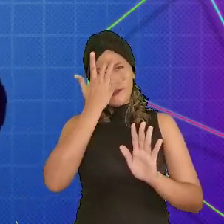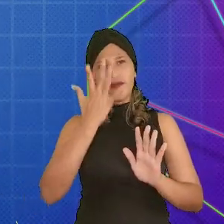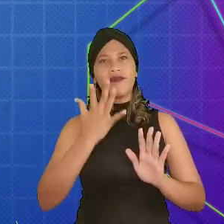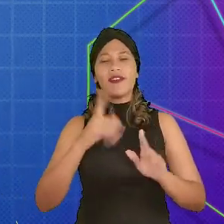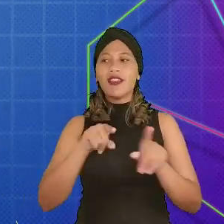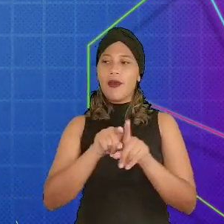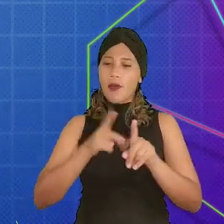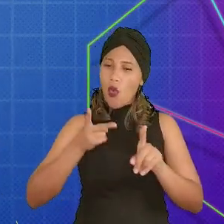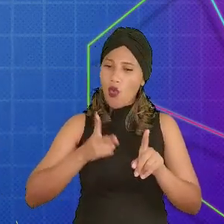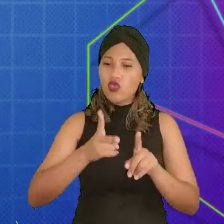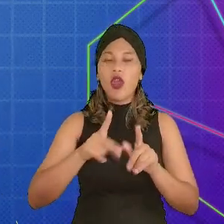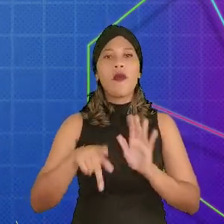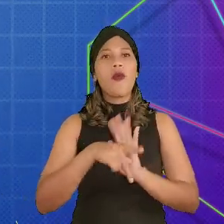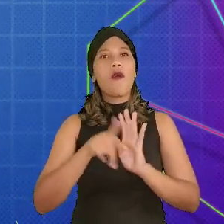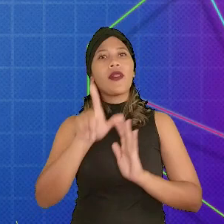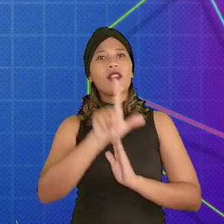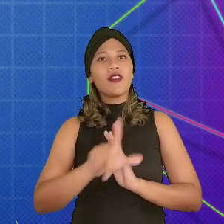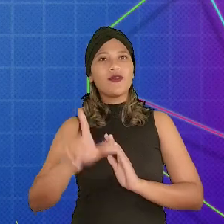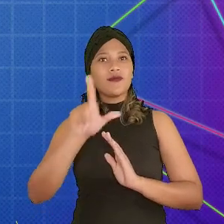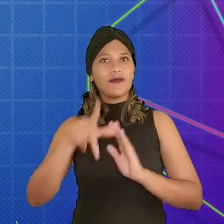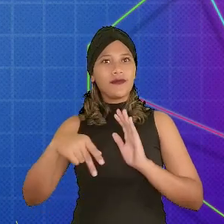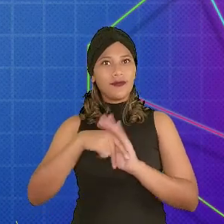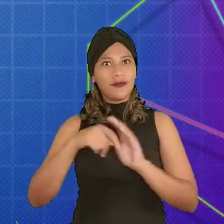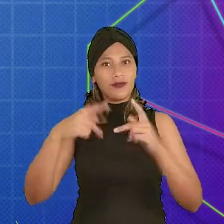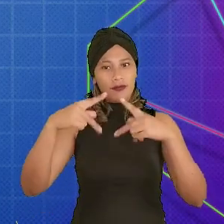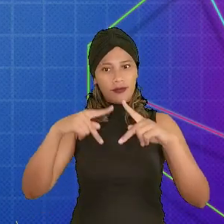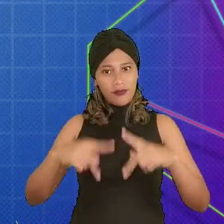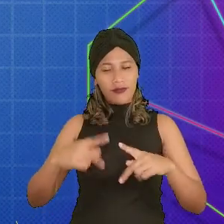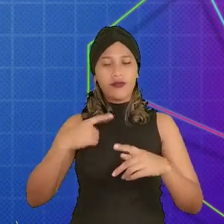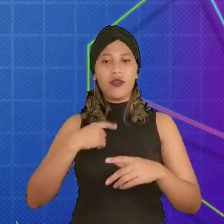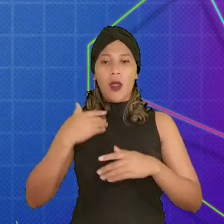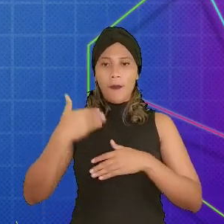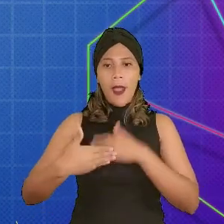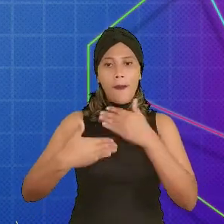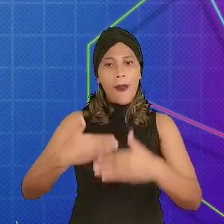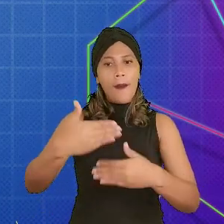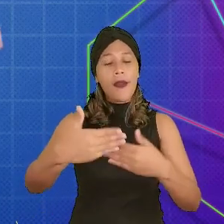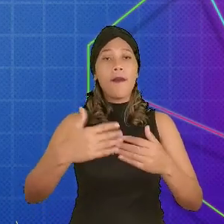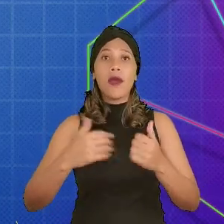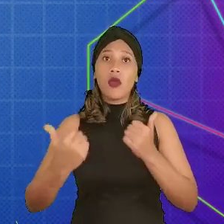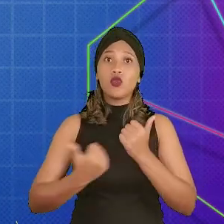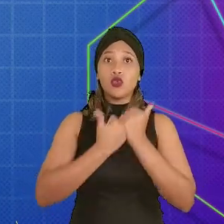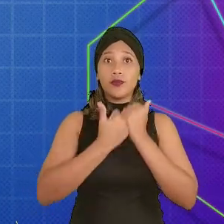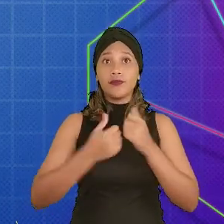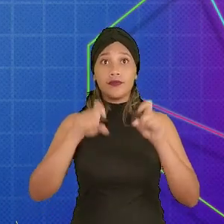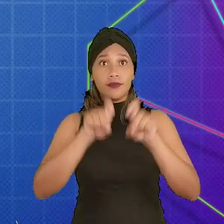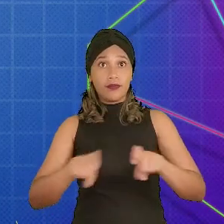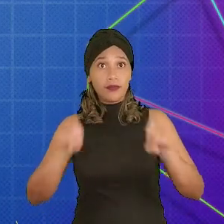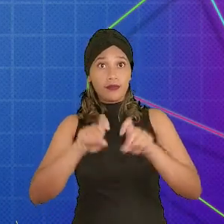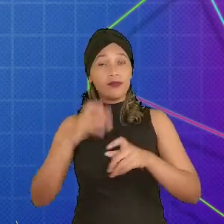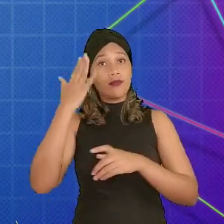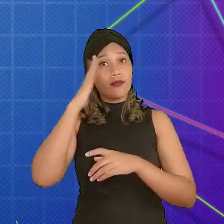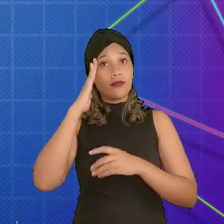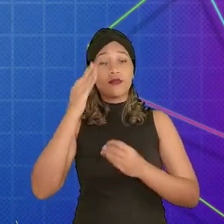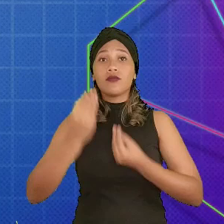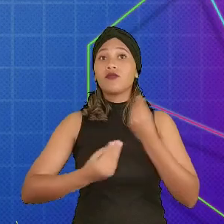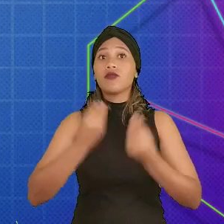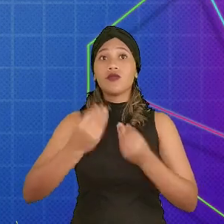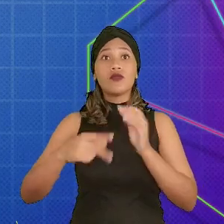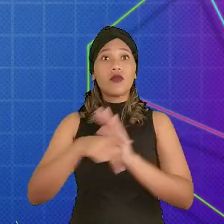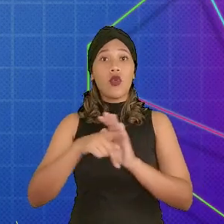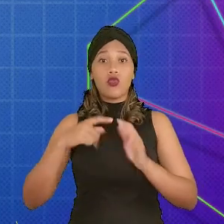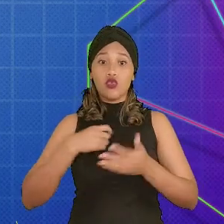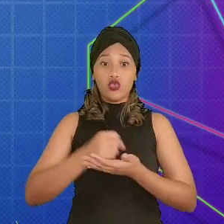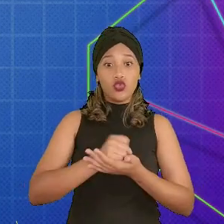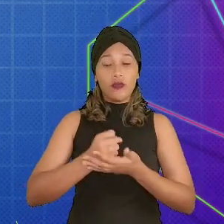e continuaremos trabalhando a lógica de programação para formarmos boas sequências que vão ajudar o nosso computador a entender como a